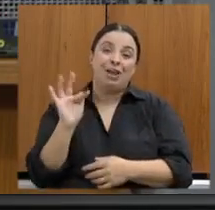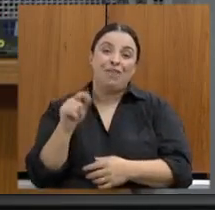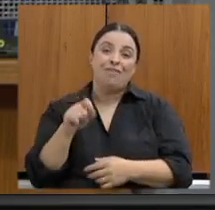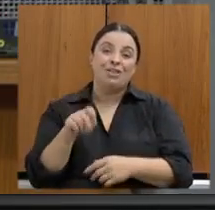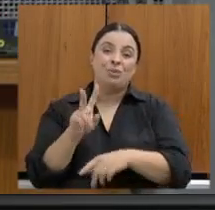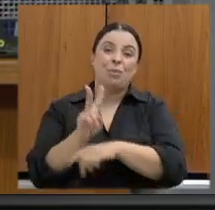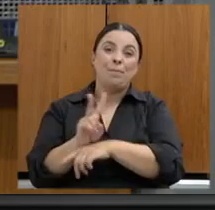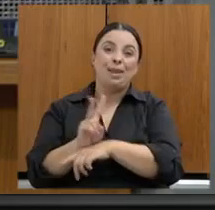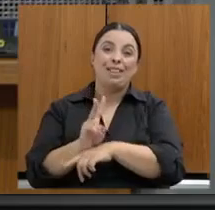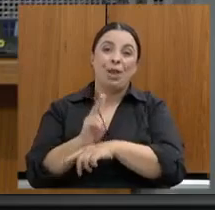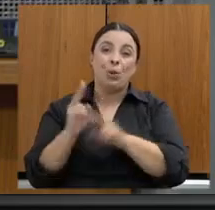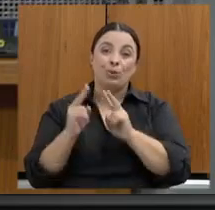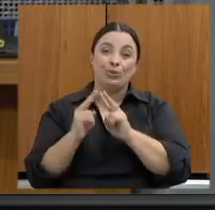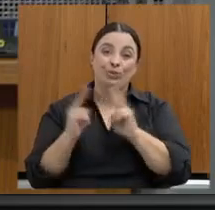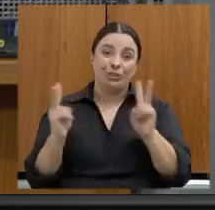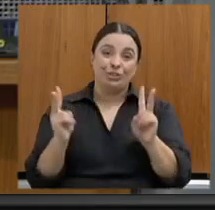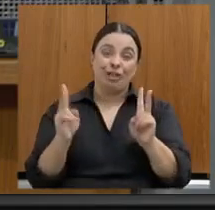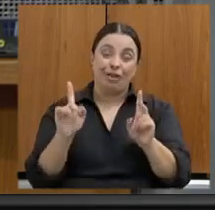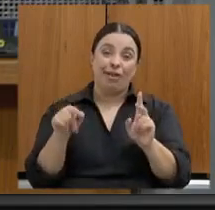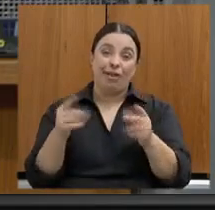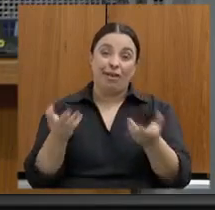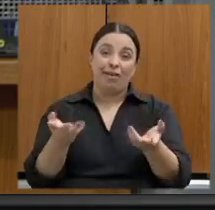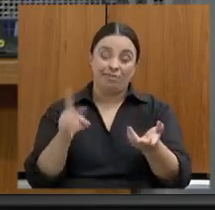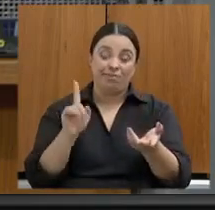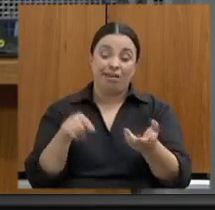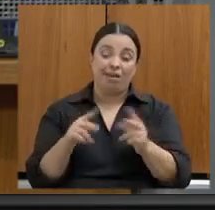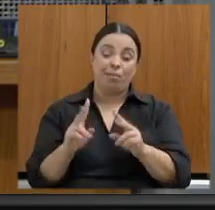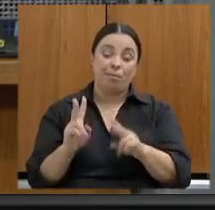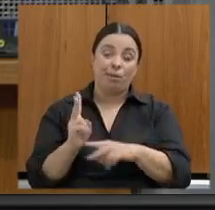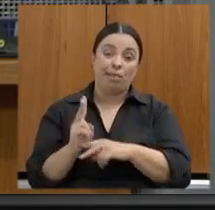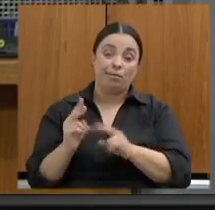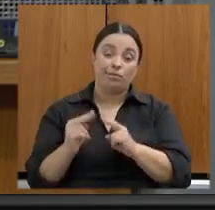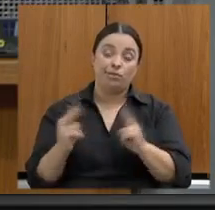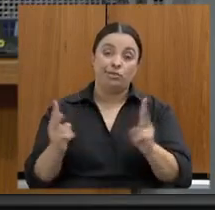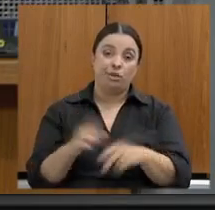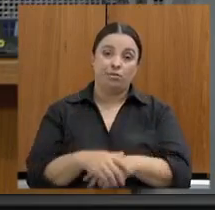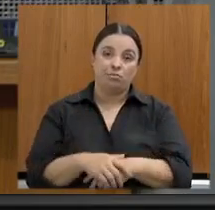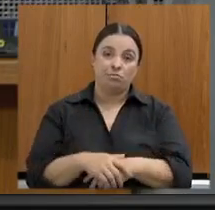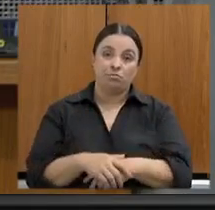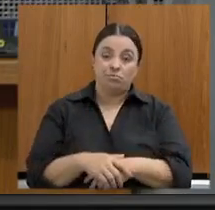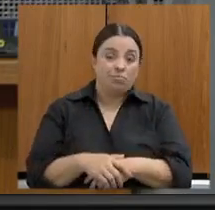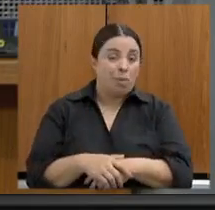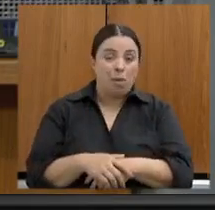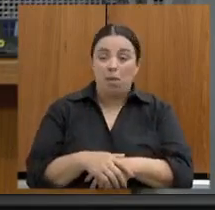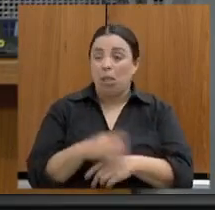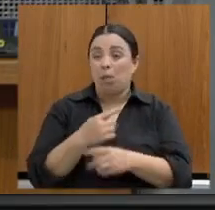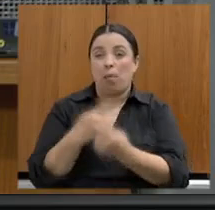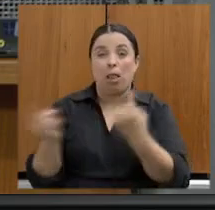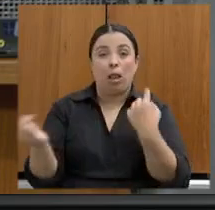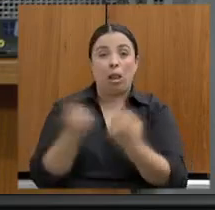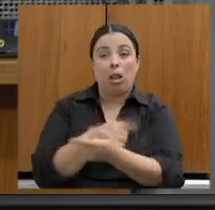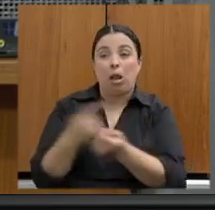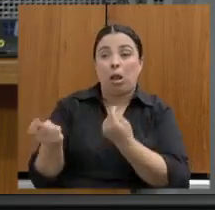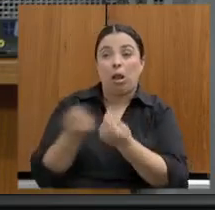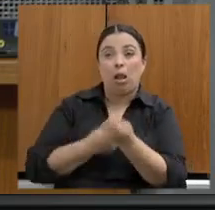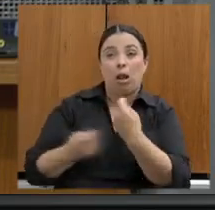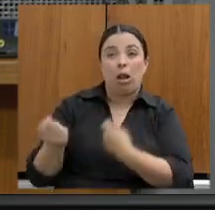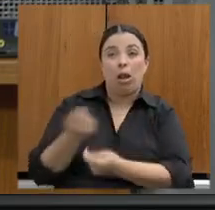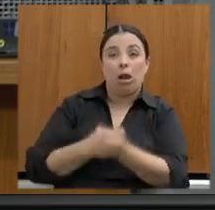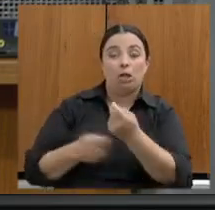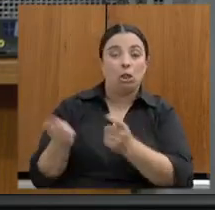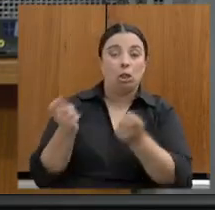taça droga taça arma e Minas Gerais tem 25 porcento da malha Rodoviária Federal